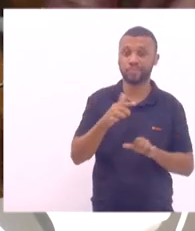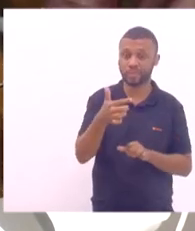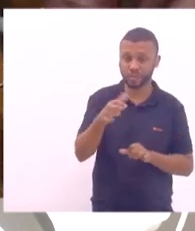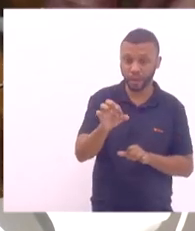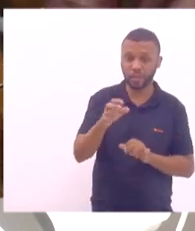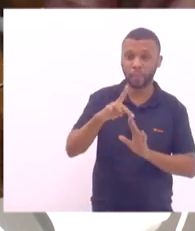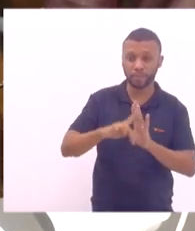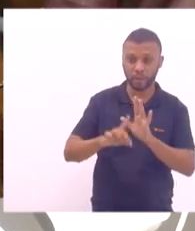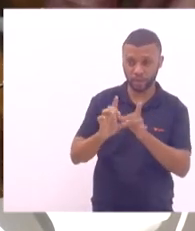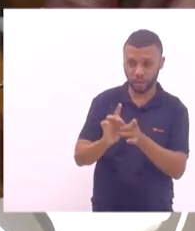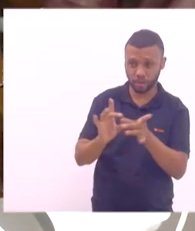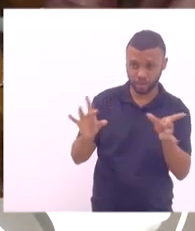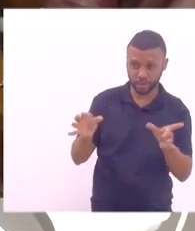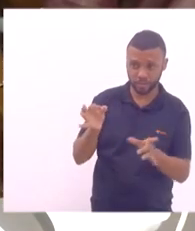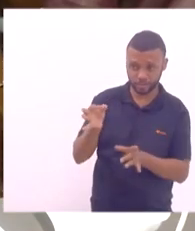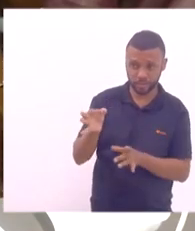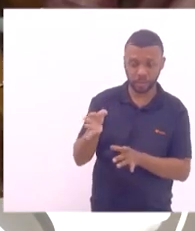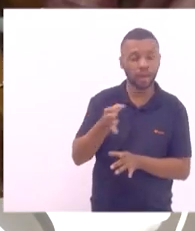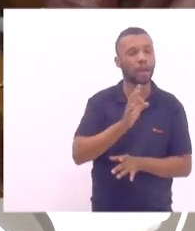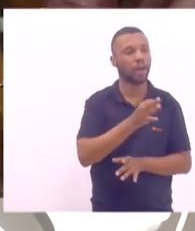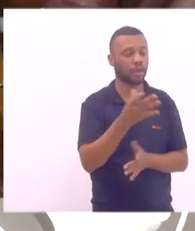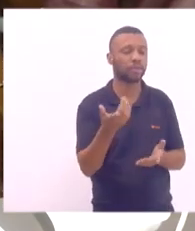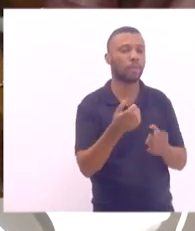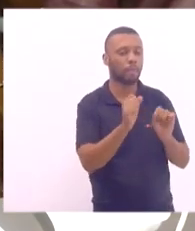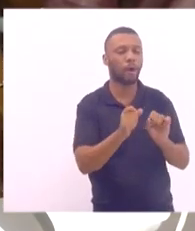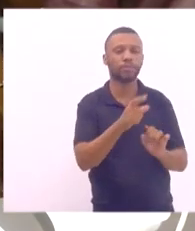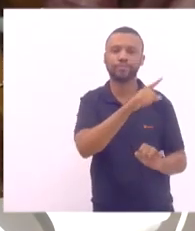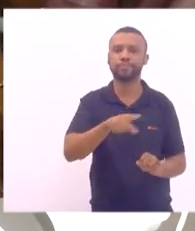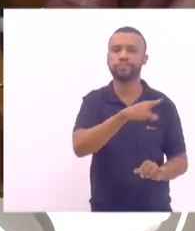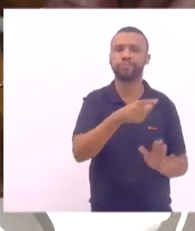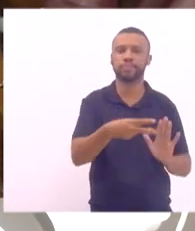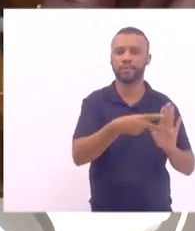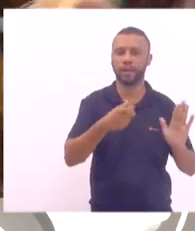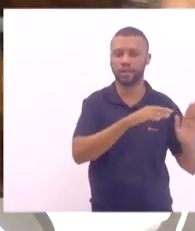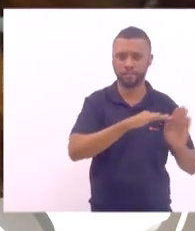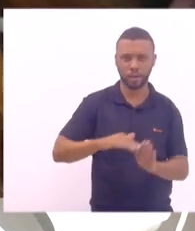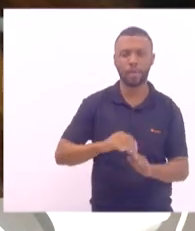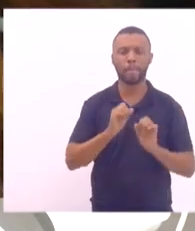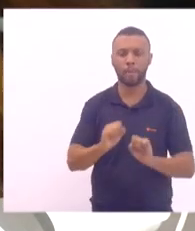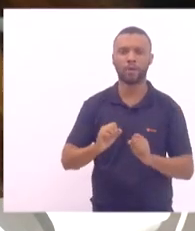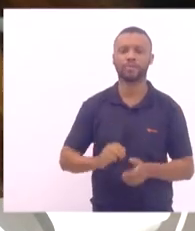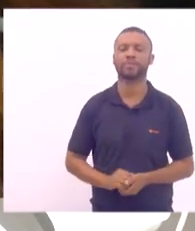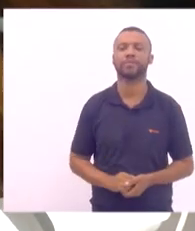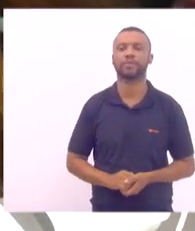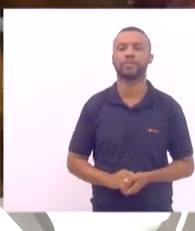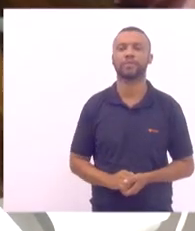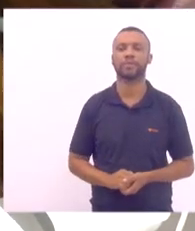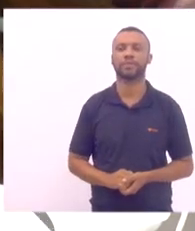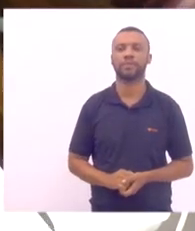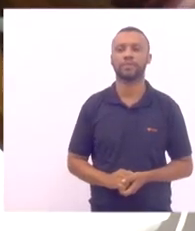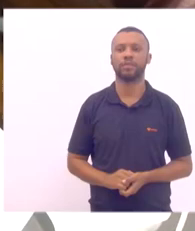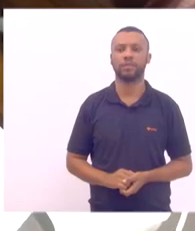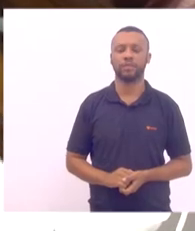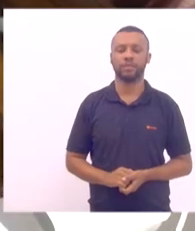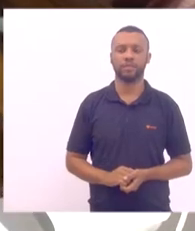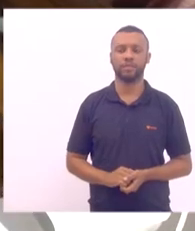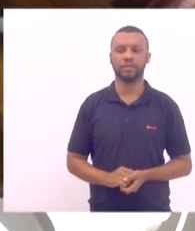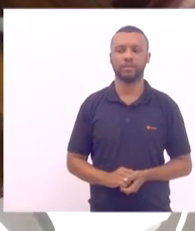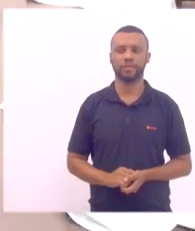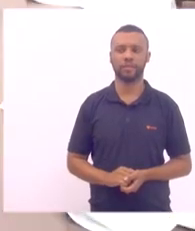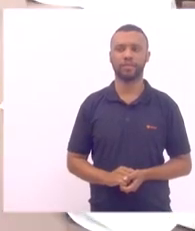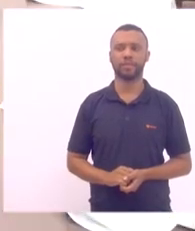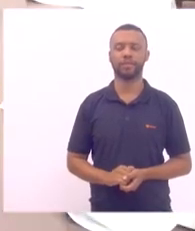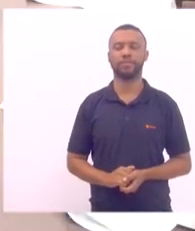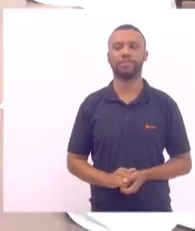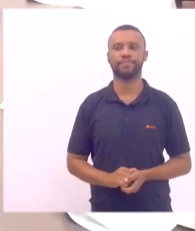autorizativo, presidente? É. Deputado Luiz. É. Então pode passar também, derrubar. Ok. Vamos poupar aqui o tempo.